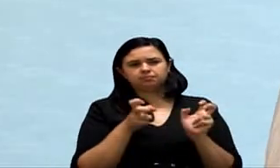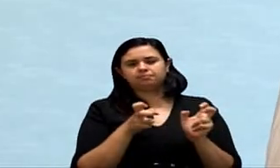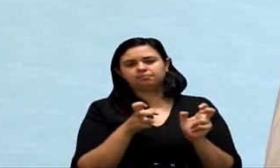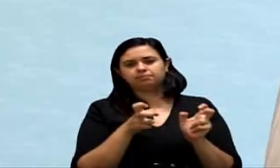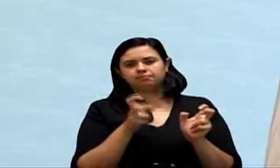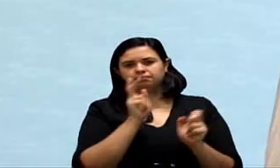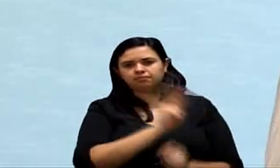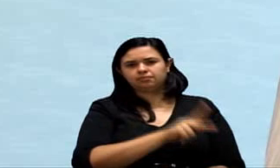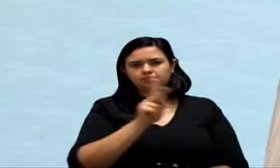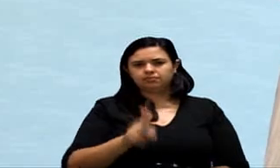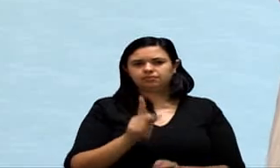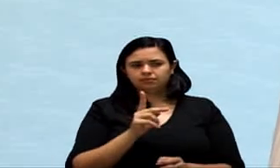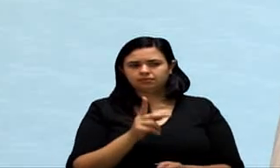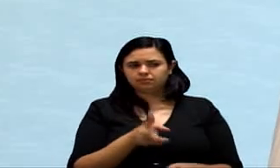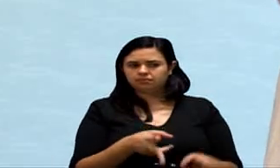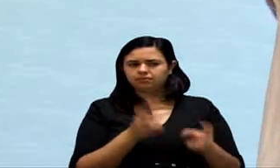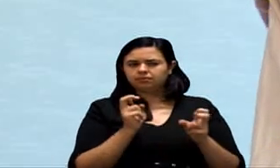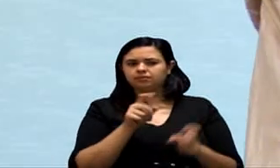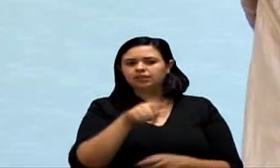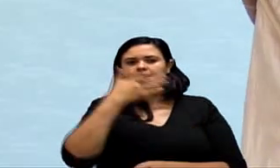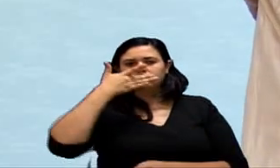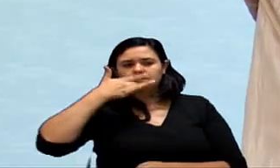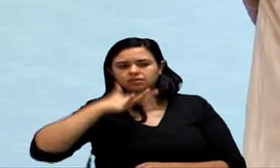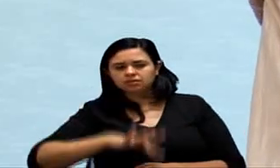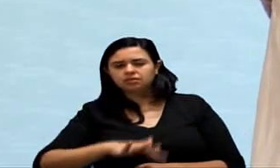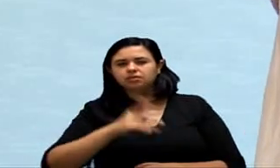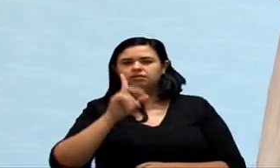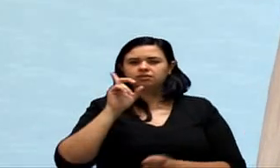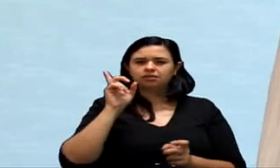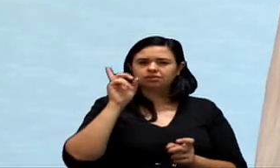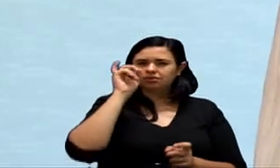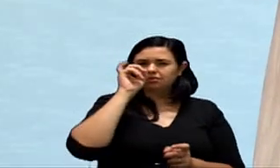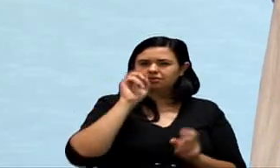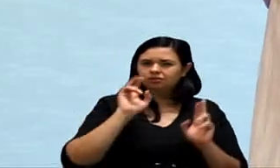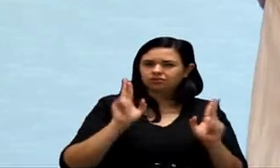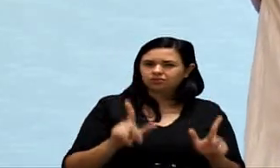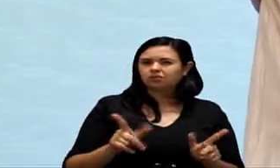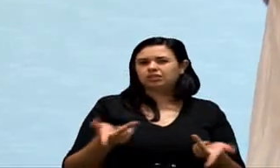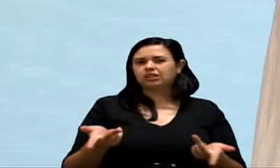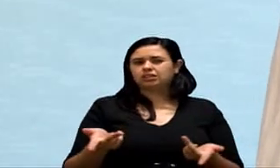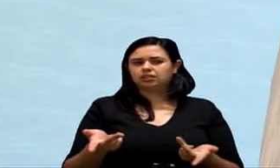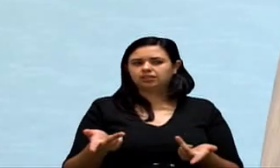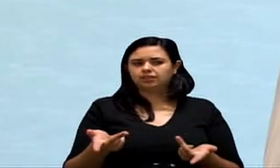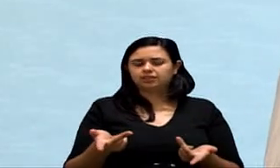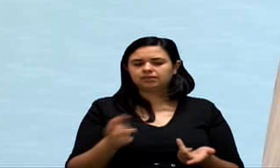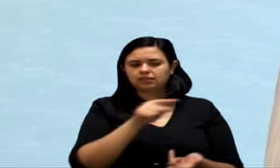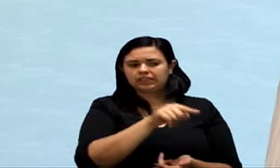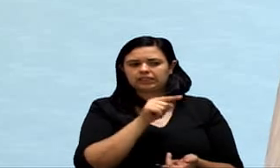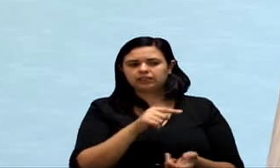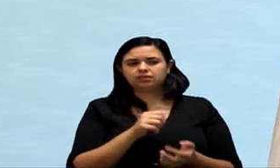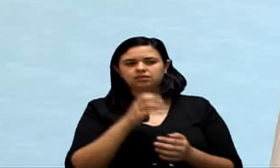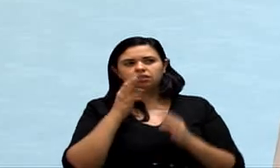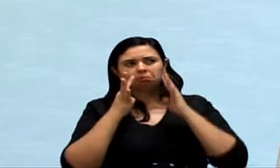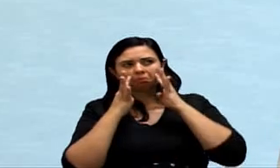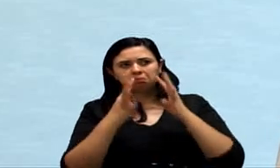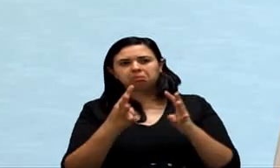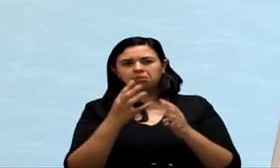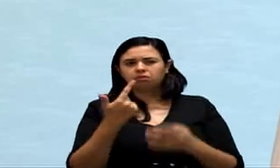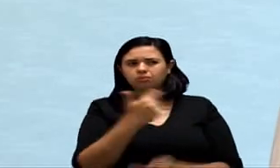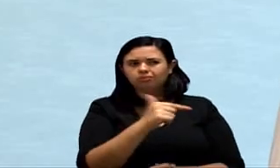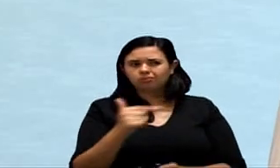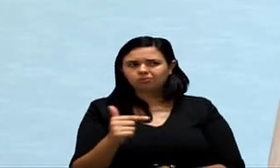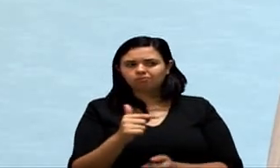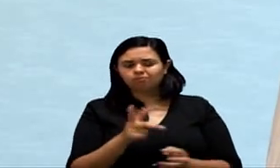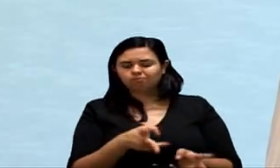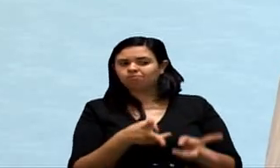detecta que aquela criança está diferente, que ela não está aprendendo, que ela não fala, que ela está com um comportamento diferenciado, os psicólogos podem